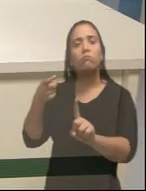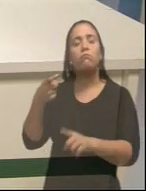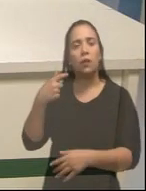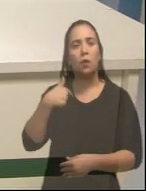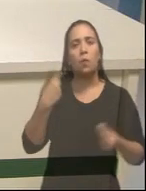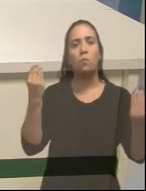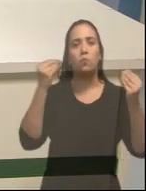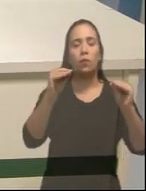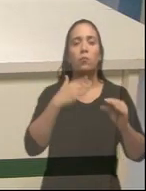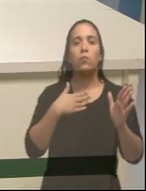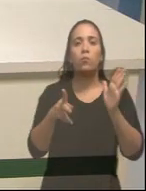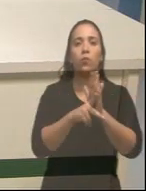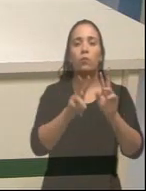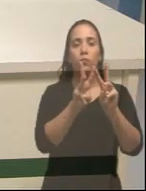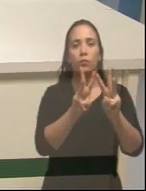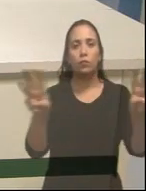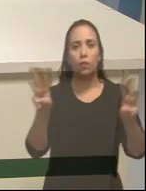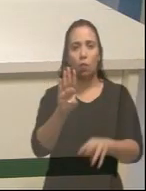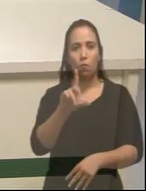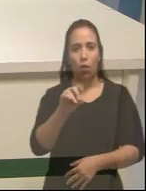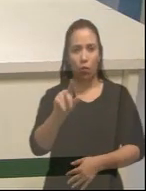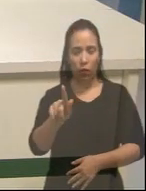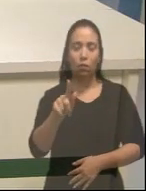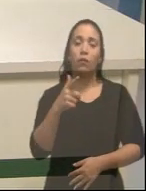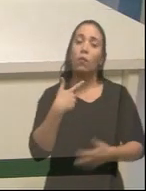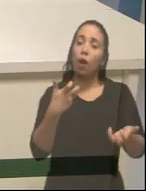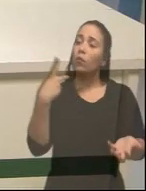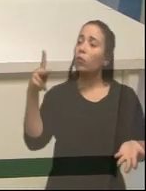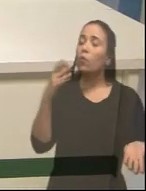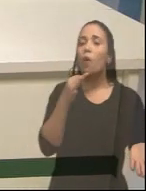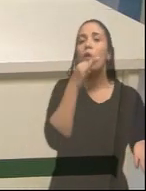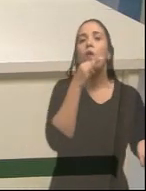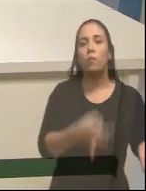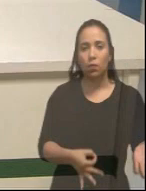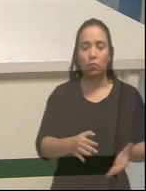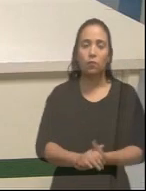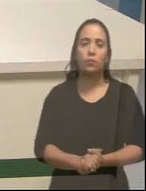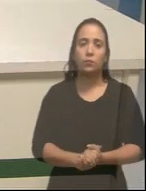postei um negócio no meu blog, que eu queria a sua opinião.